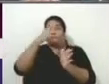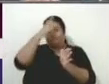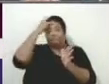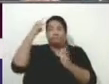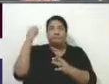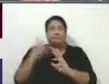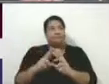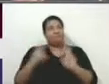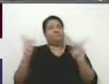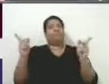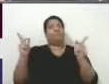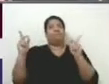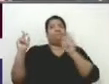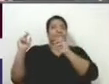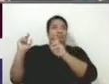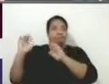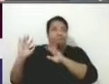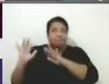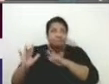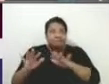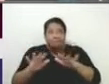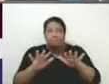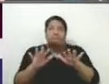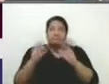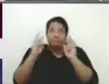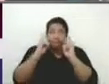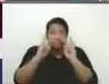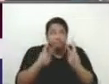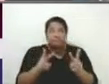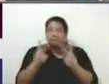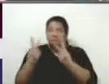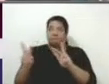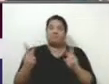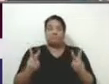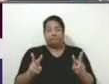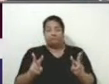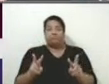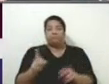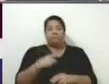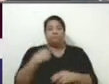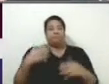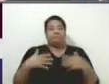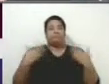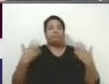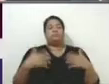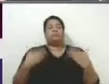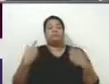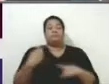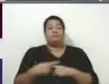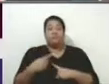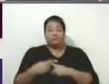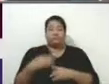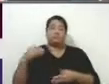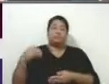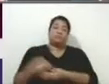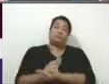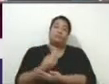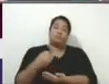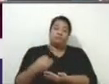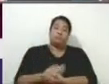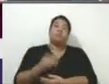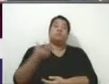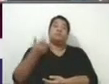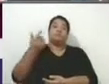da universidade. E nós ficamos muito entusiasmados que Botucatu, mais uma vez, vai ser pioneira